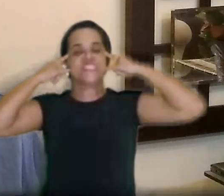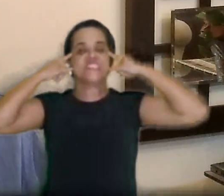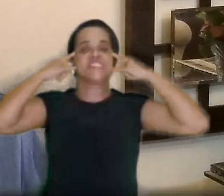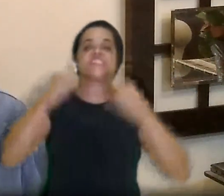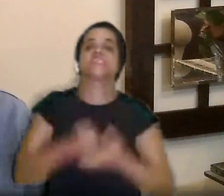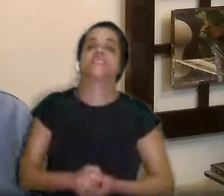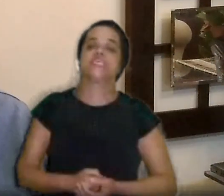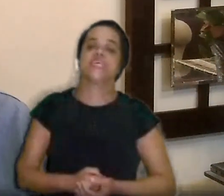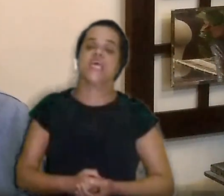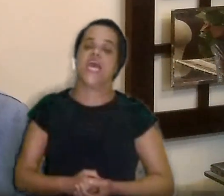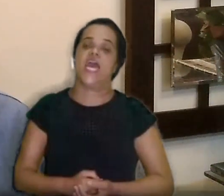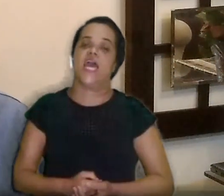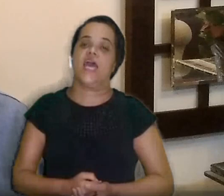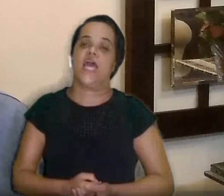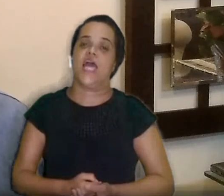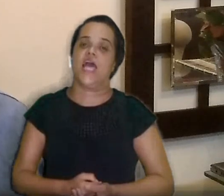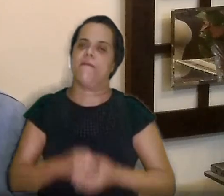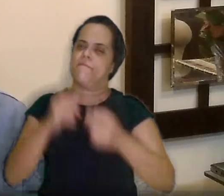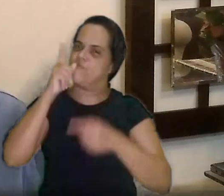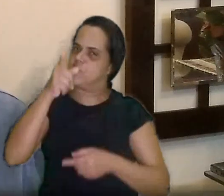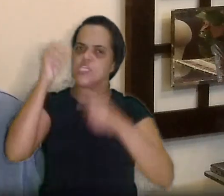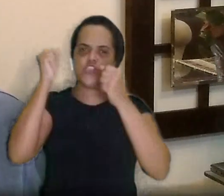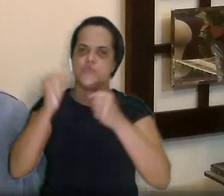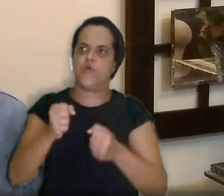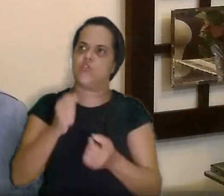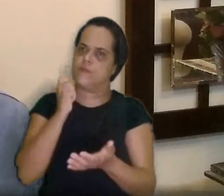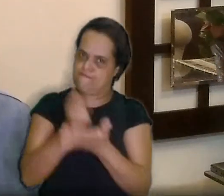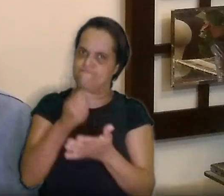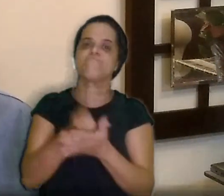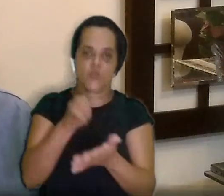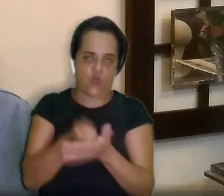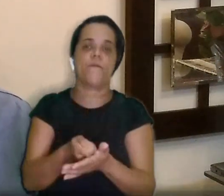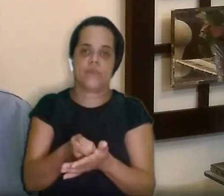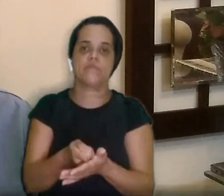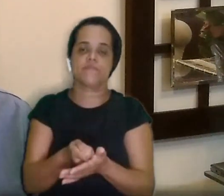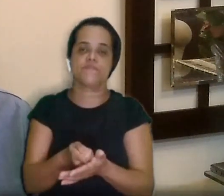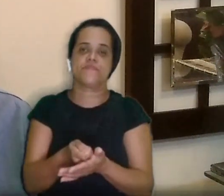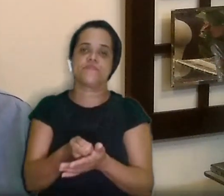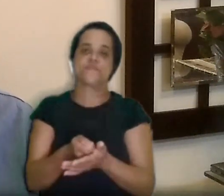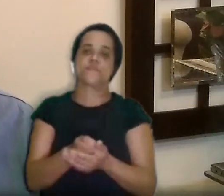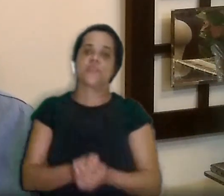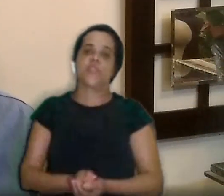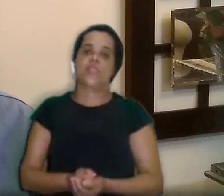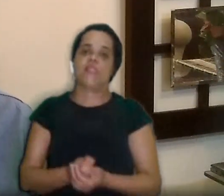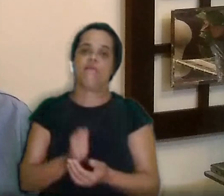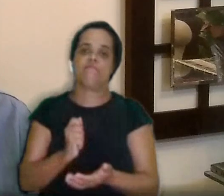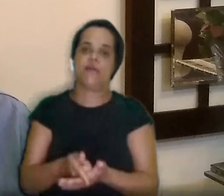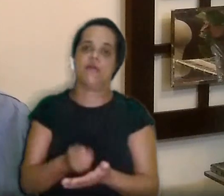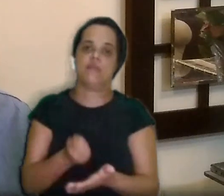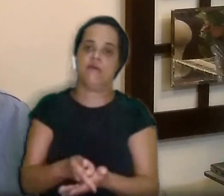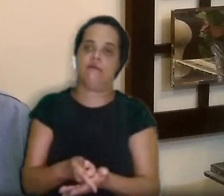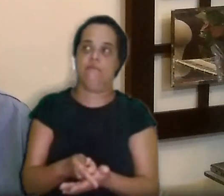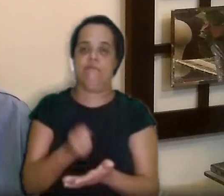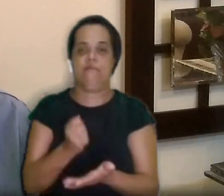de missões e o Evangelho por meio dessas máscaras, e estaremos também contribuindo para missões. Contamos com os irmãos, com o apoio